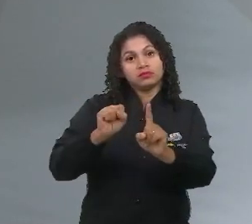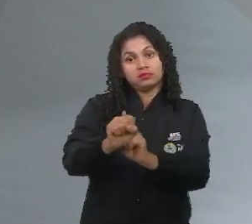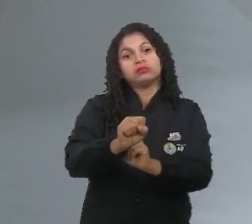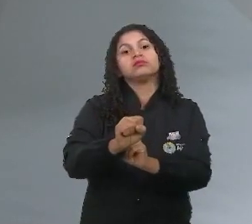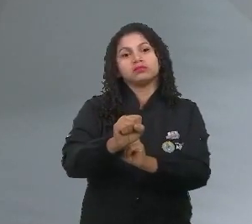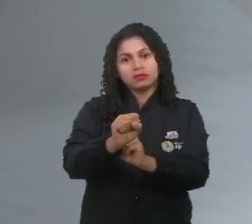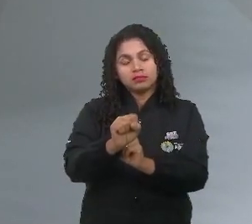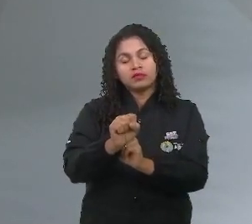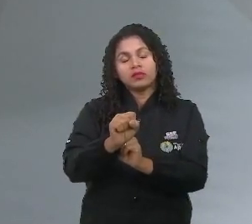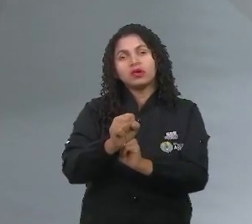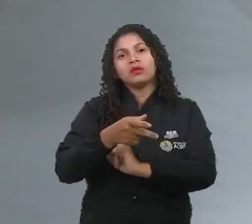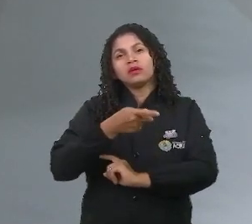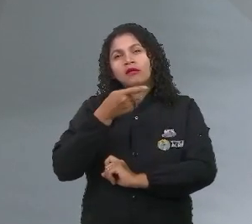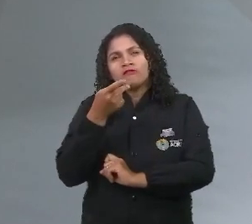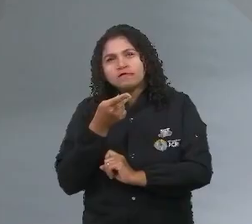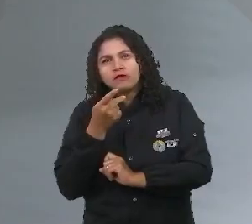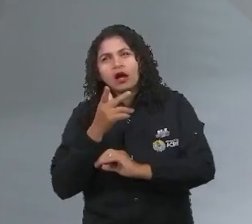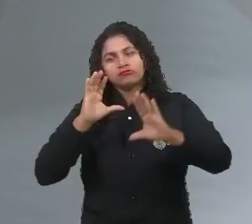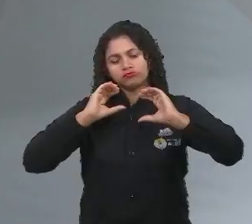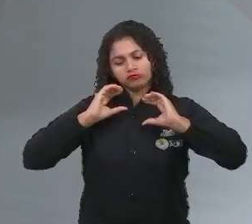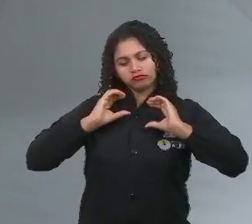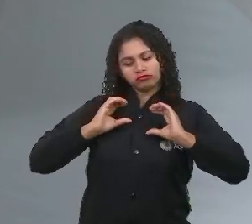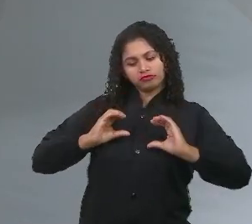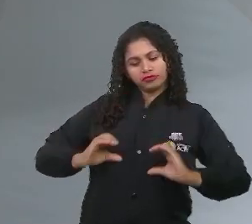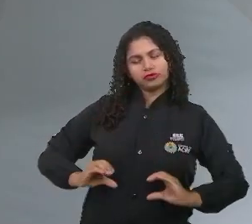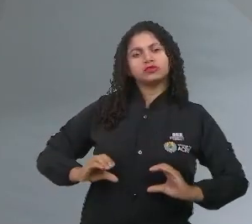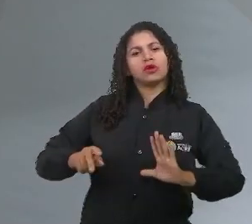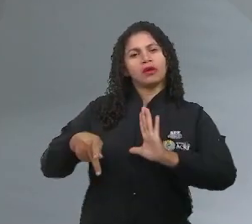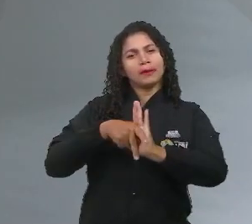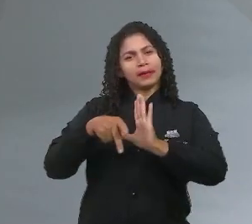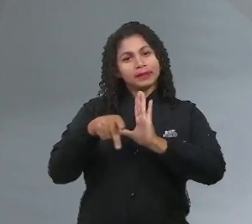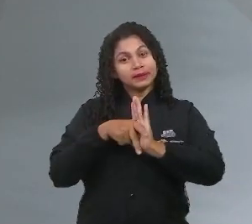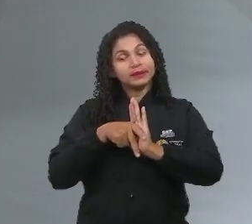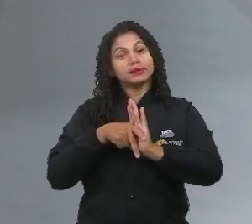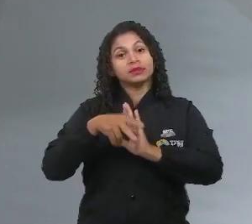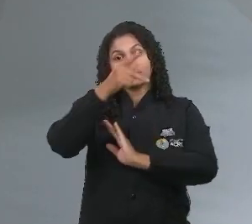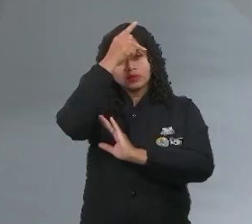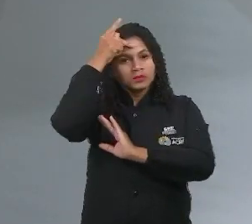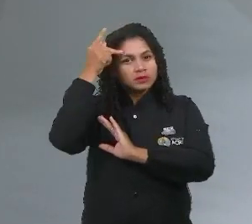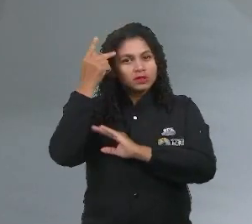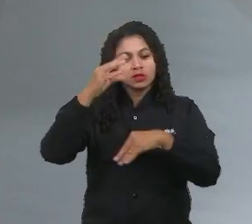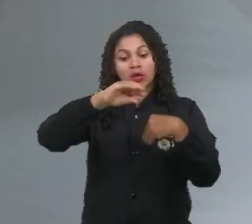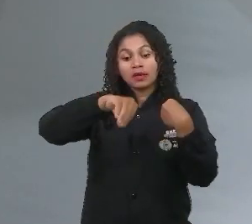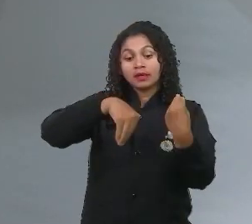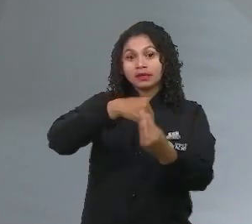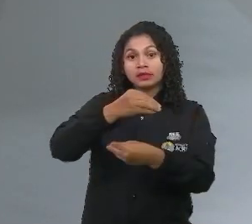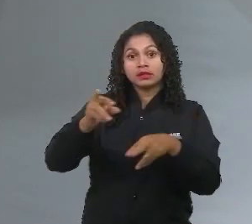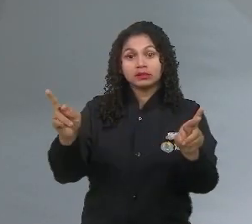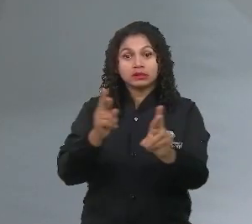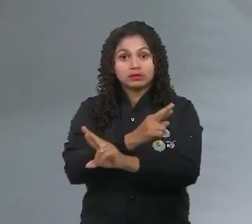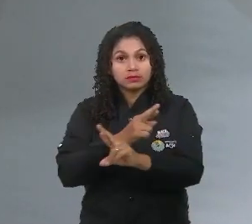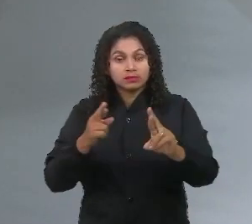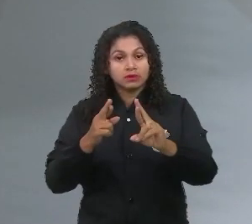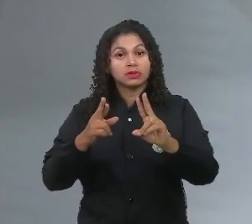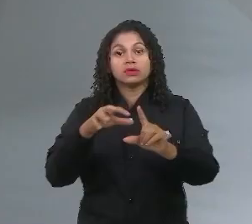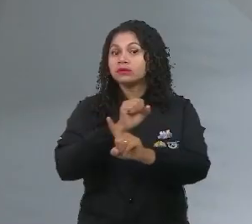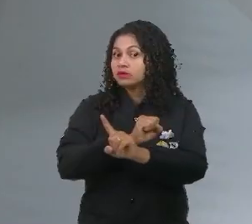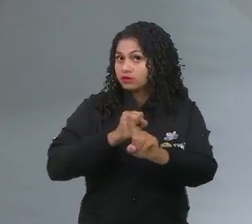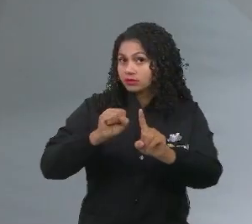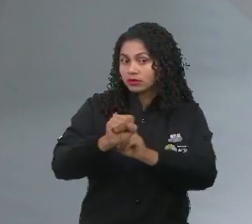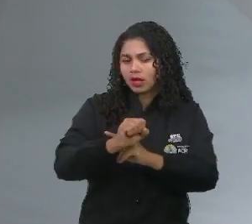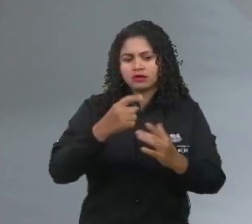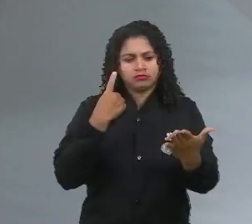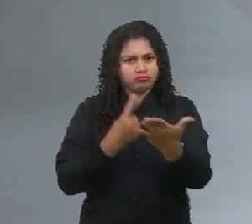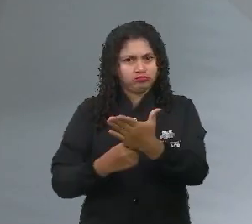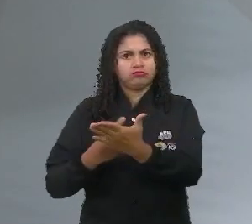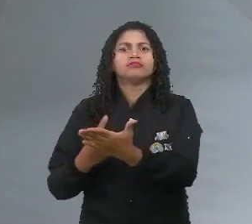nós falamos do cidadão, nós estamos tratando de pessoas envolvidas e comprometidas com a sociedade. Nós estamos tratando